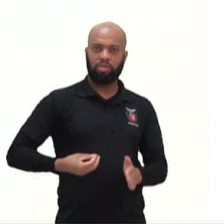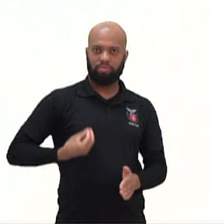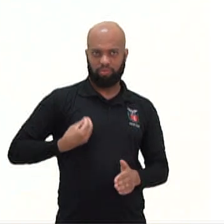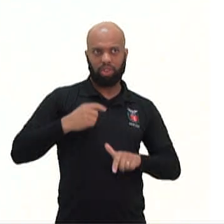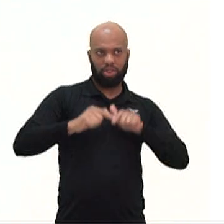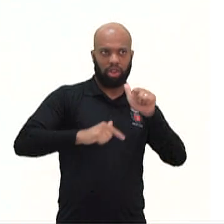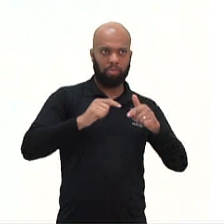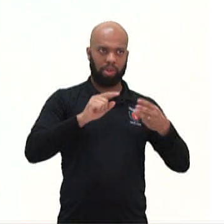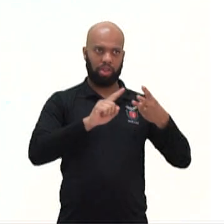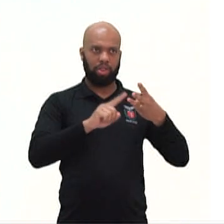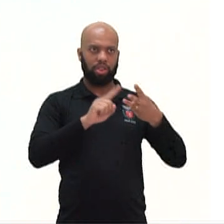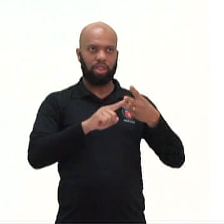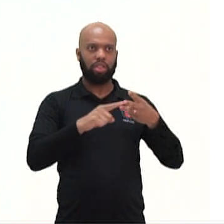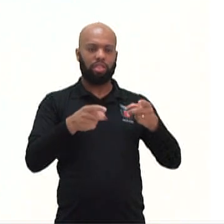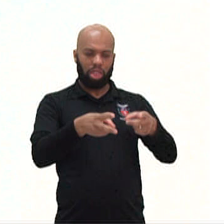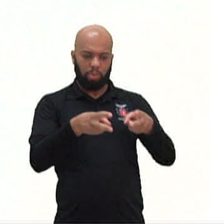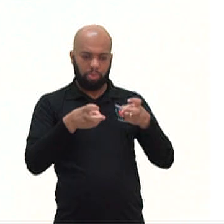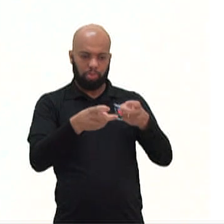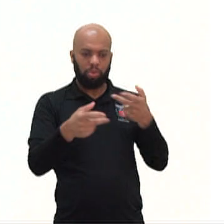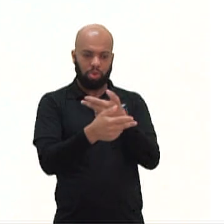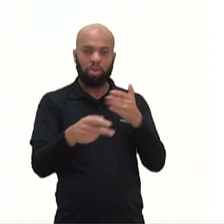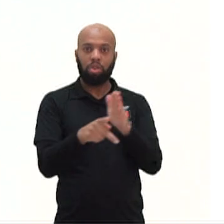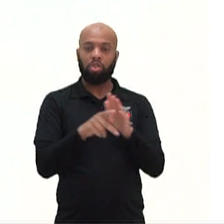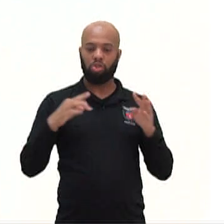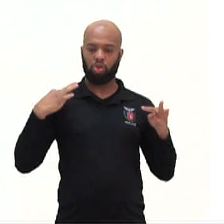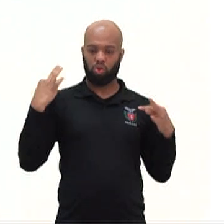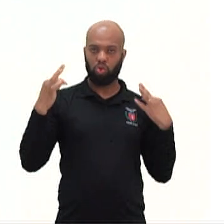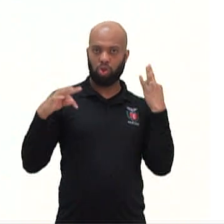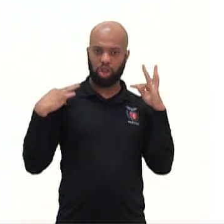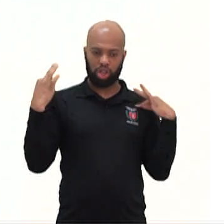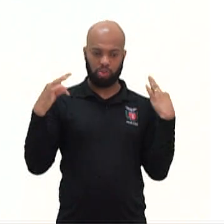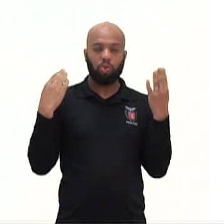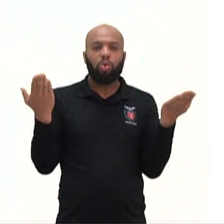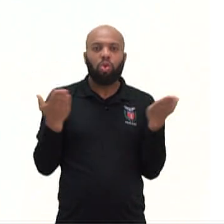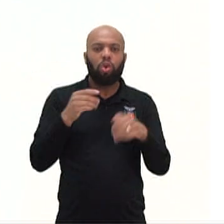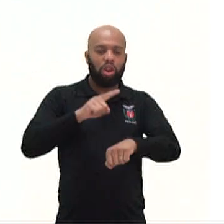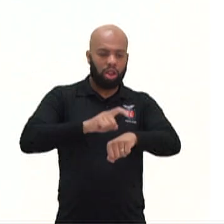atividade turística. Então agora você tem um tempo para responder.